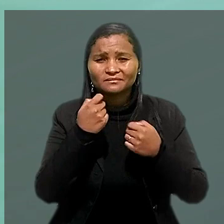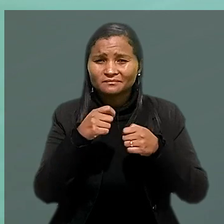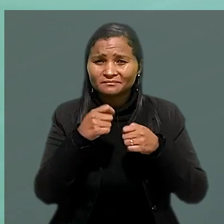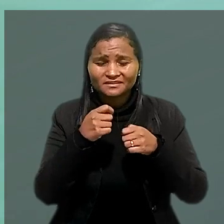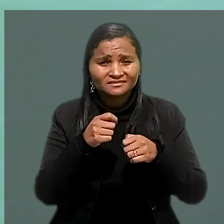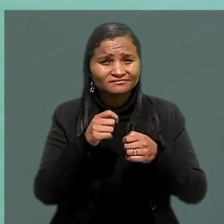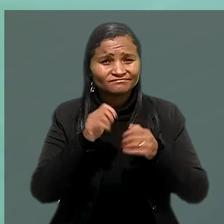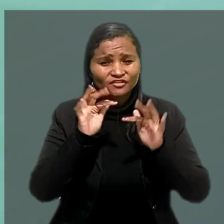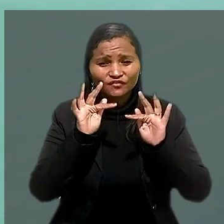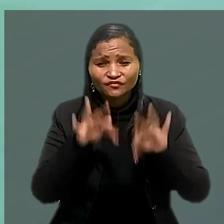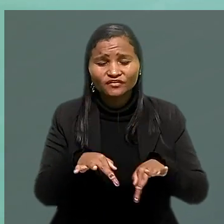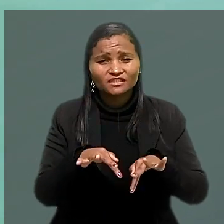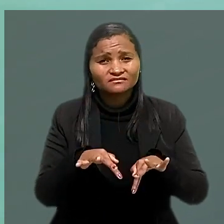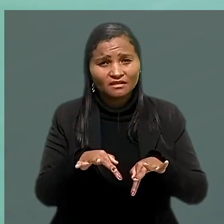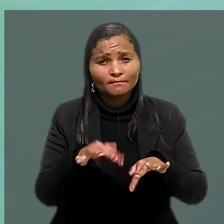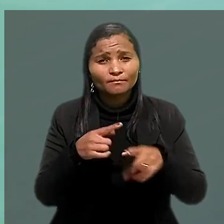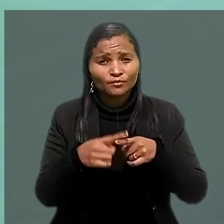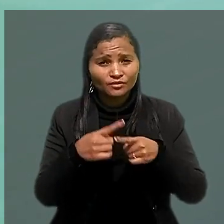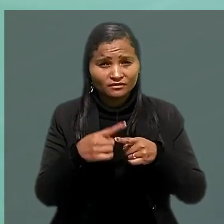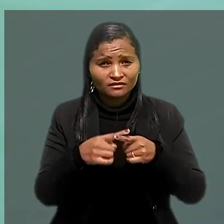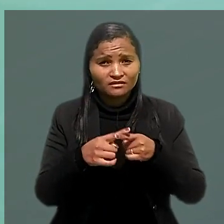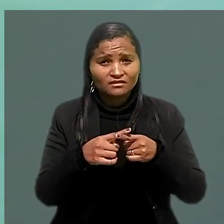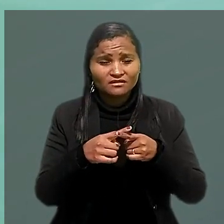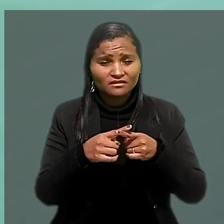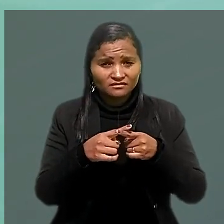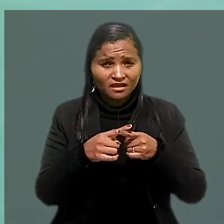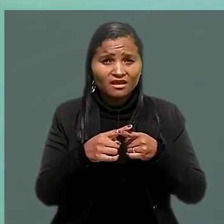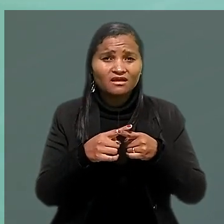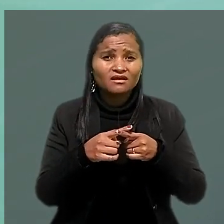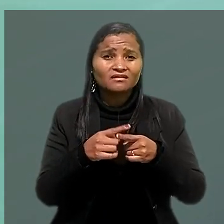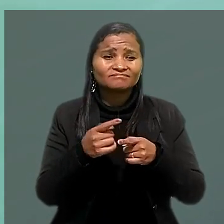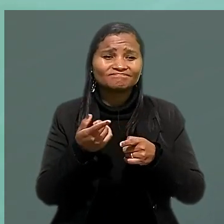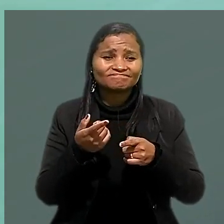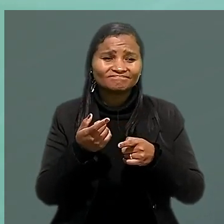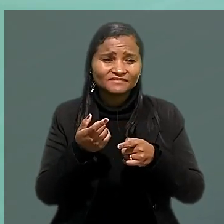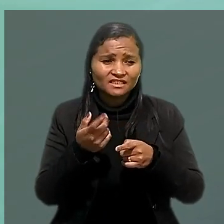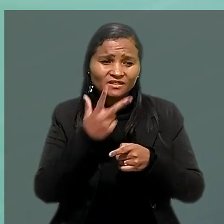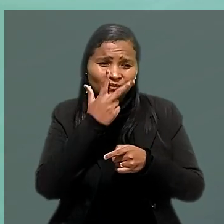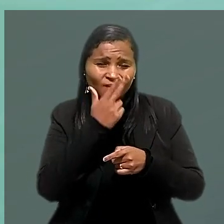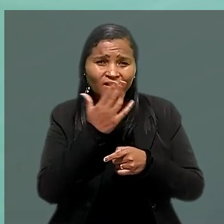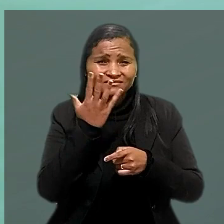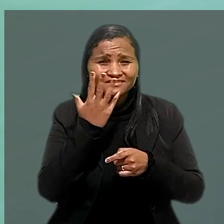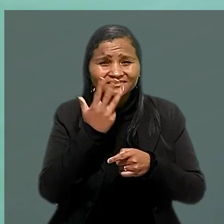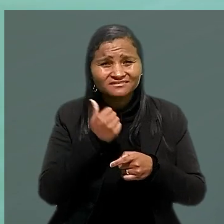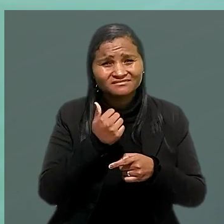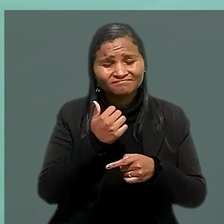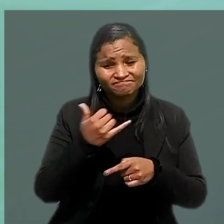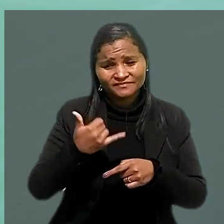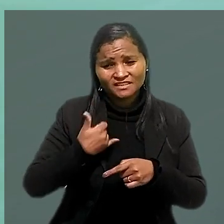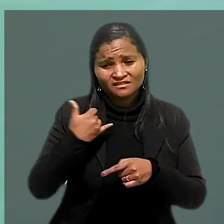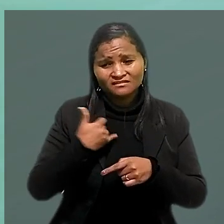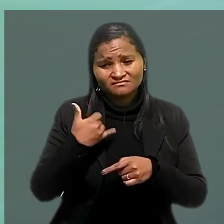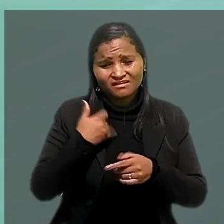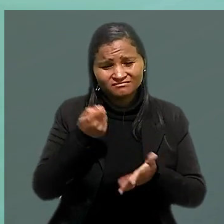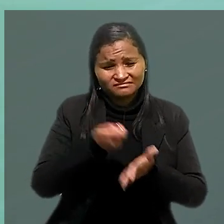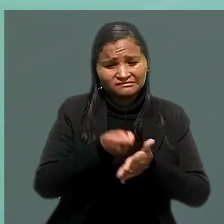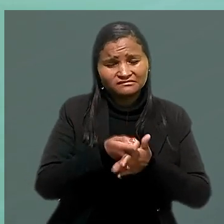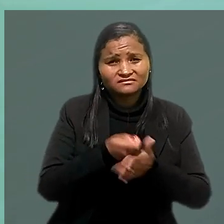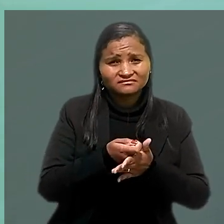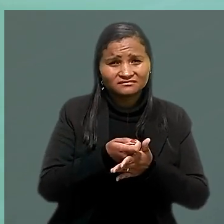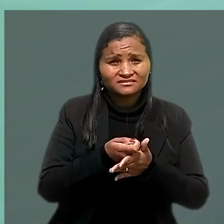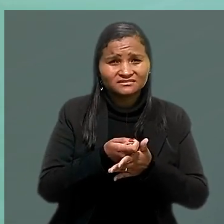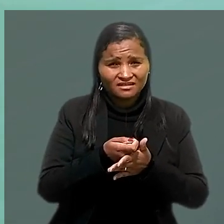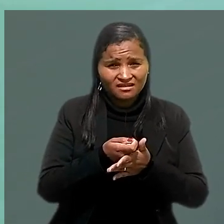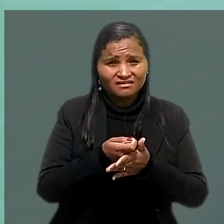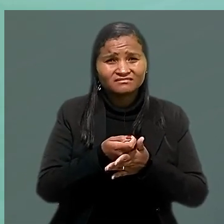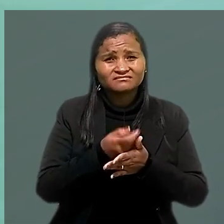ser desmistificados, porque efetivamente existe de uma criança em tenra idade o trabalho é um ato